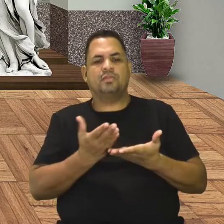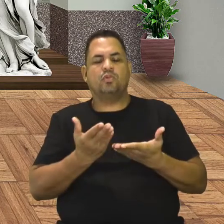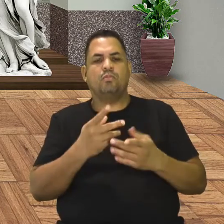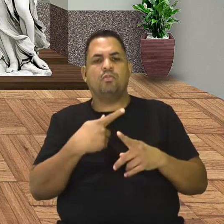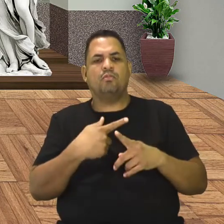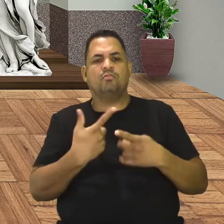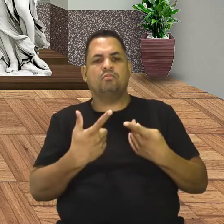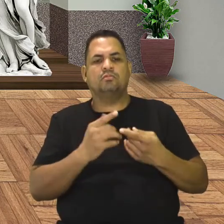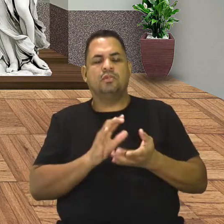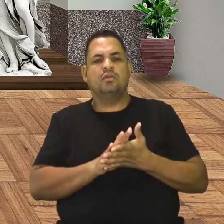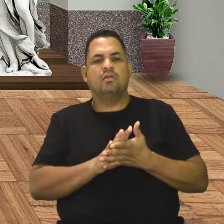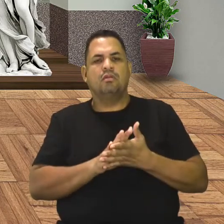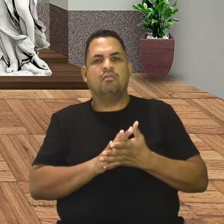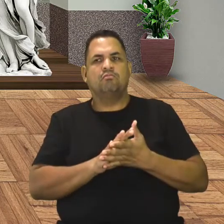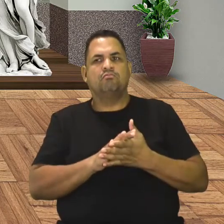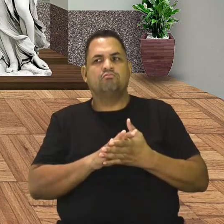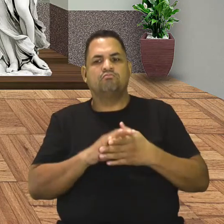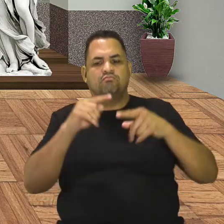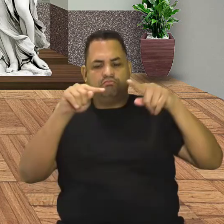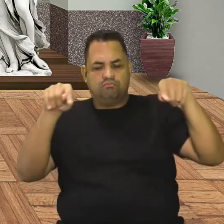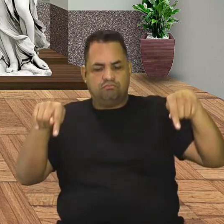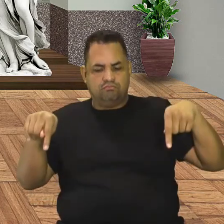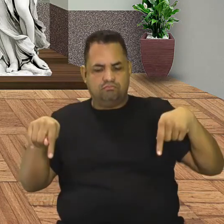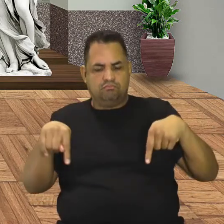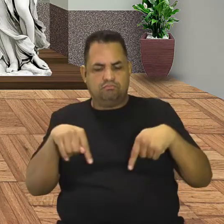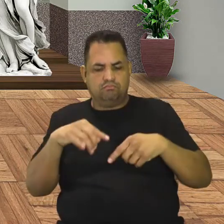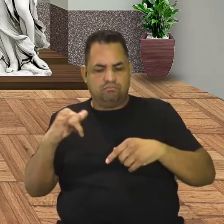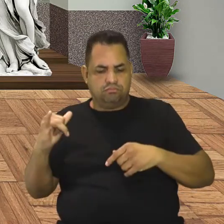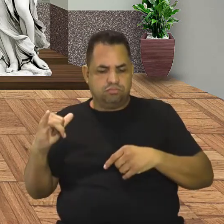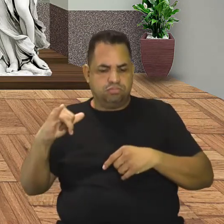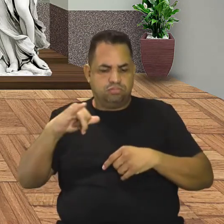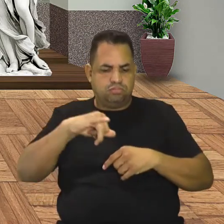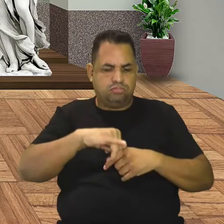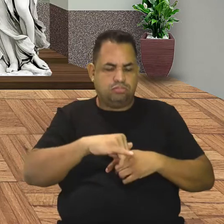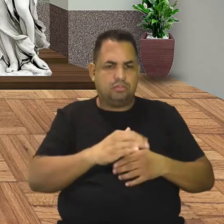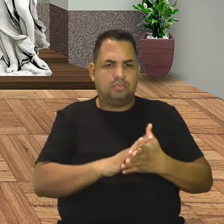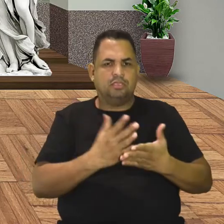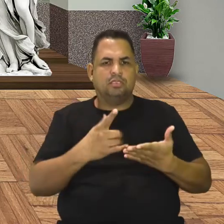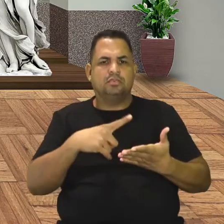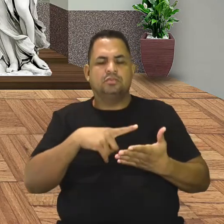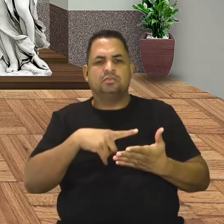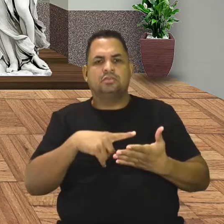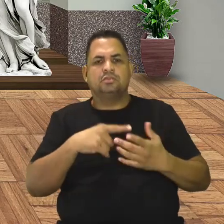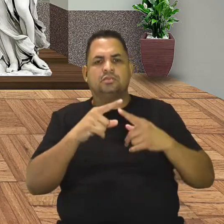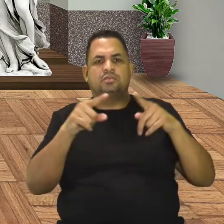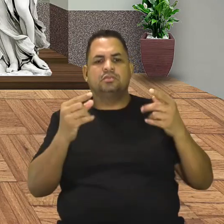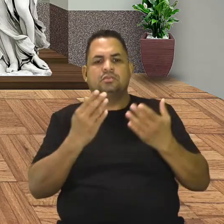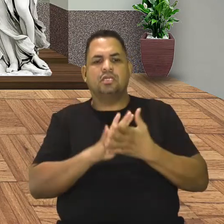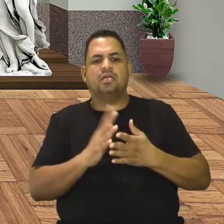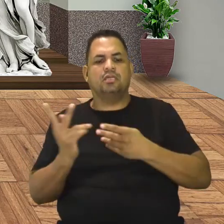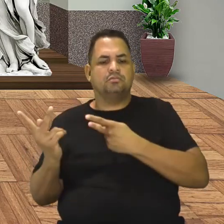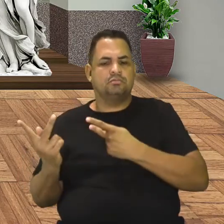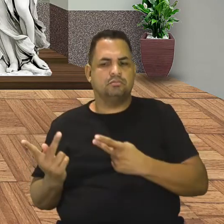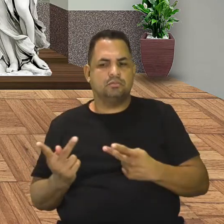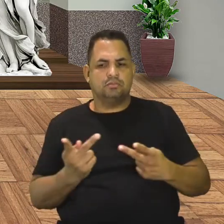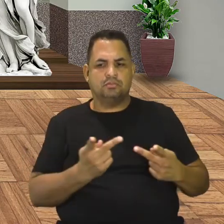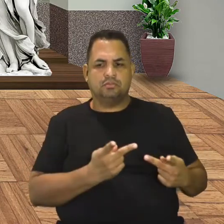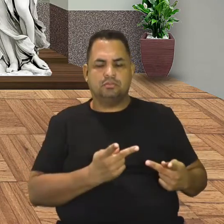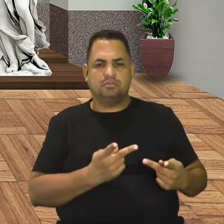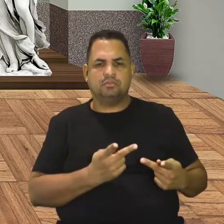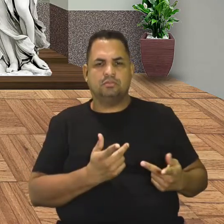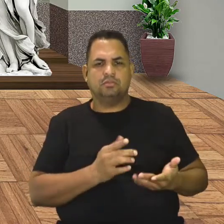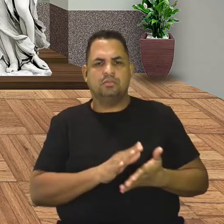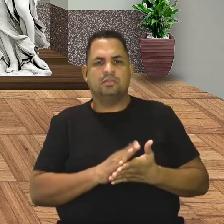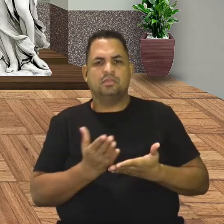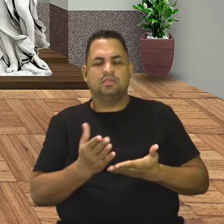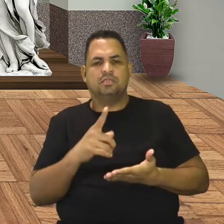locomover. É tão grande o aeroporto. Só a ideia que é tão grande. A China está recepcionando pessoas de tanta parte do mundo que nós